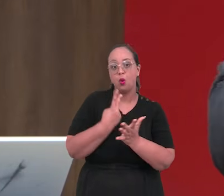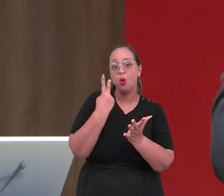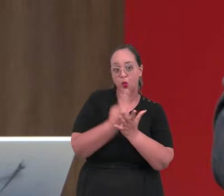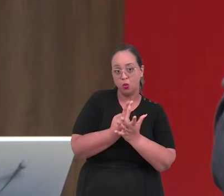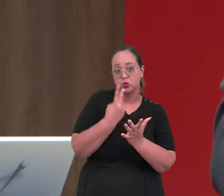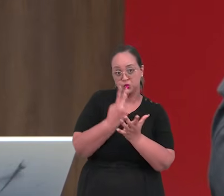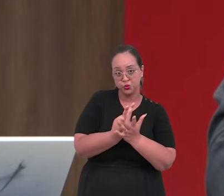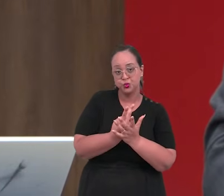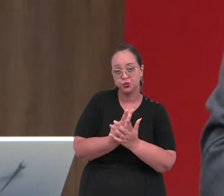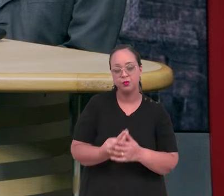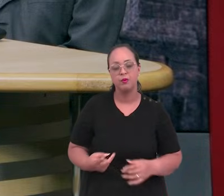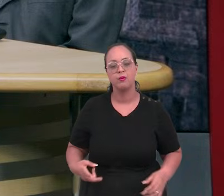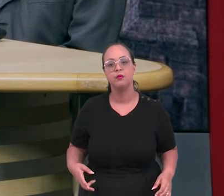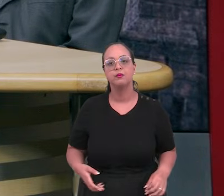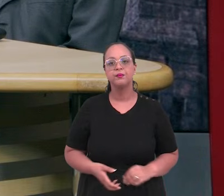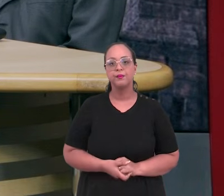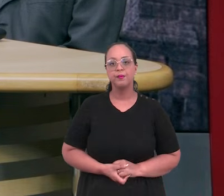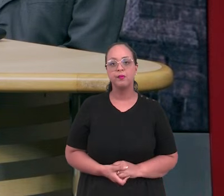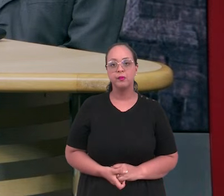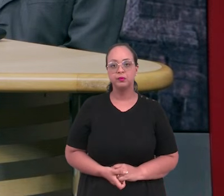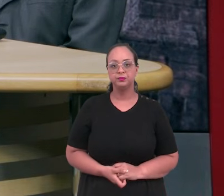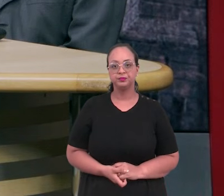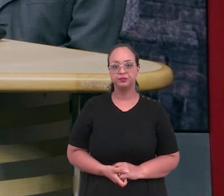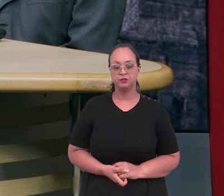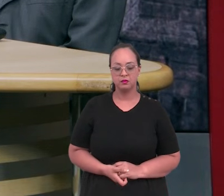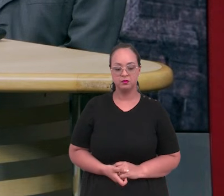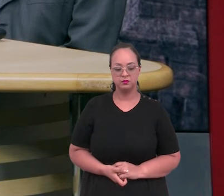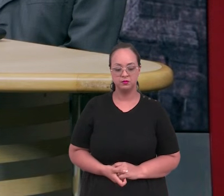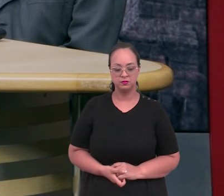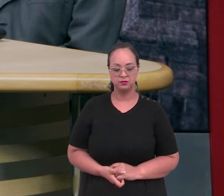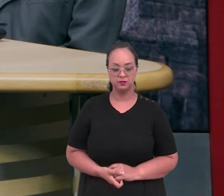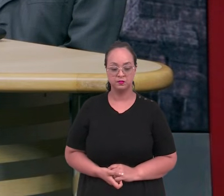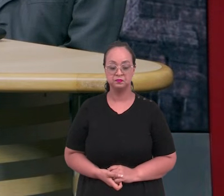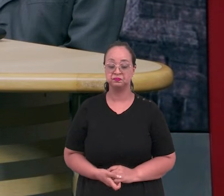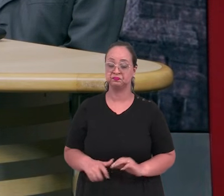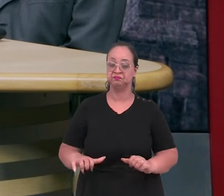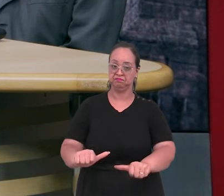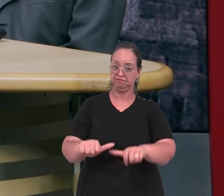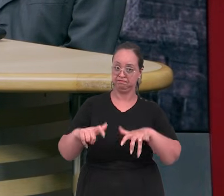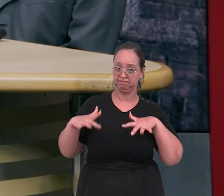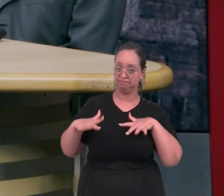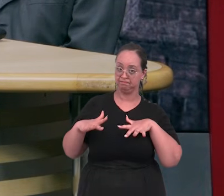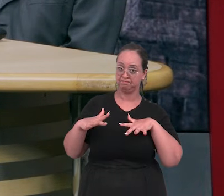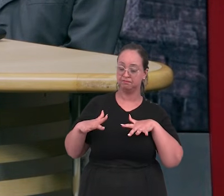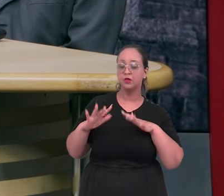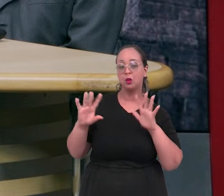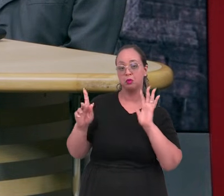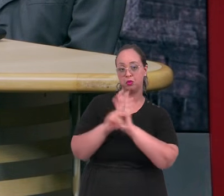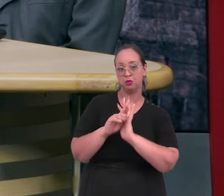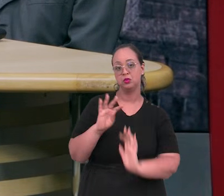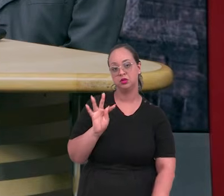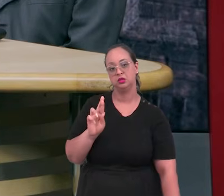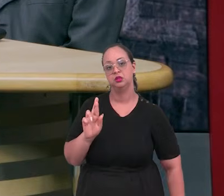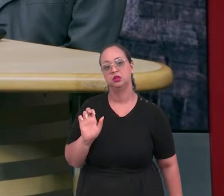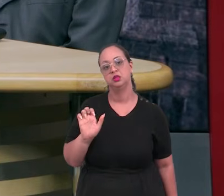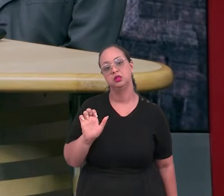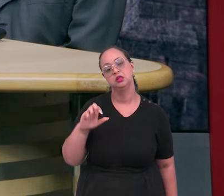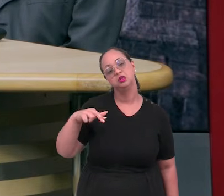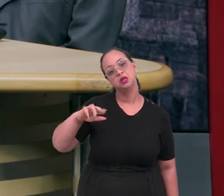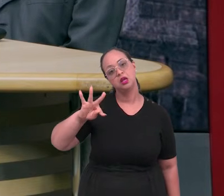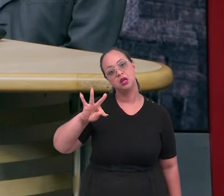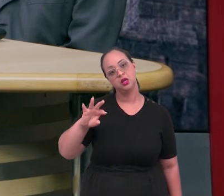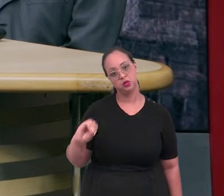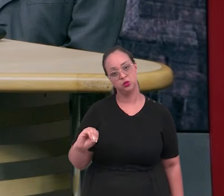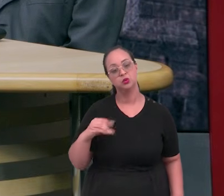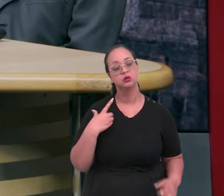coisa interessante, Luiz Eugênio, é que assim, o Concílio de Trento, ele não só reafirmou esses dogmas, como